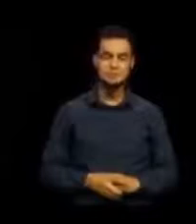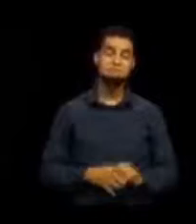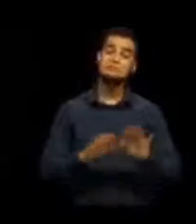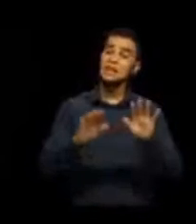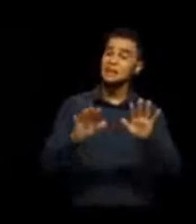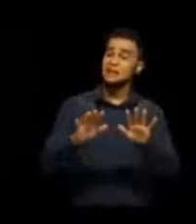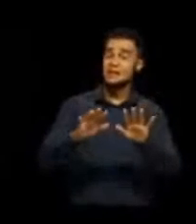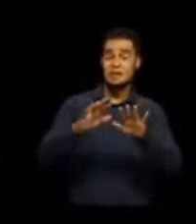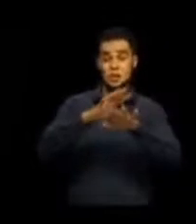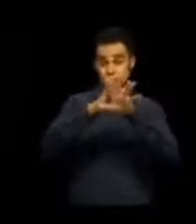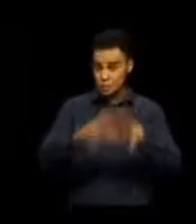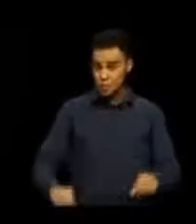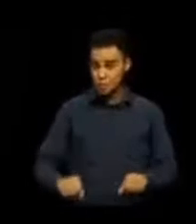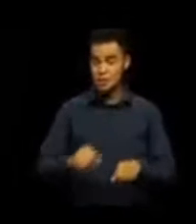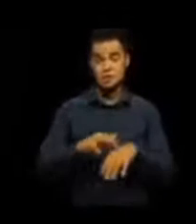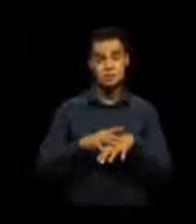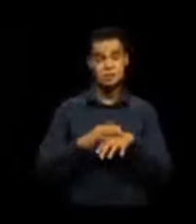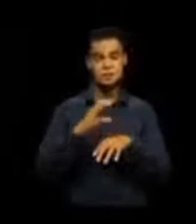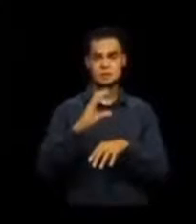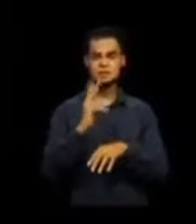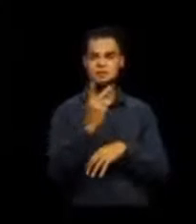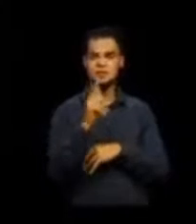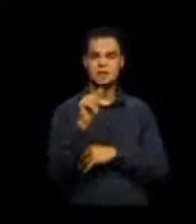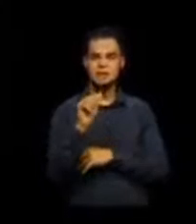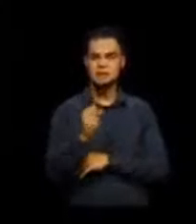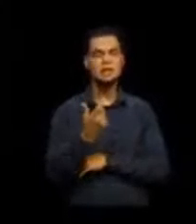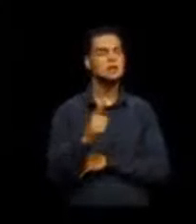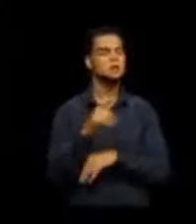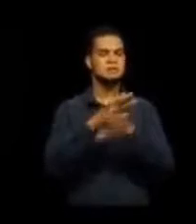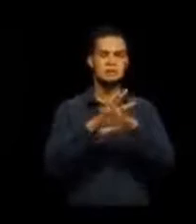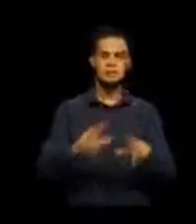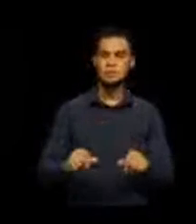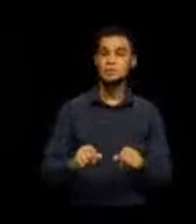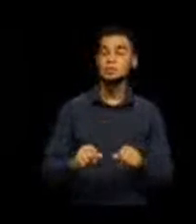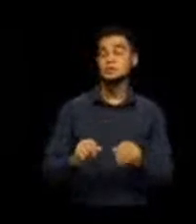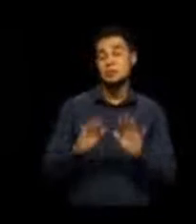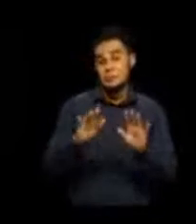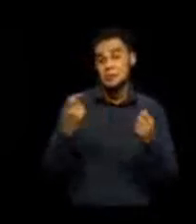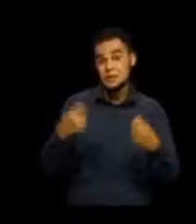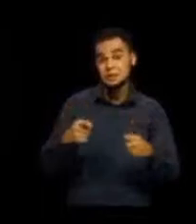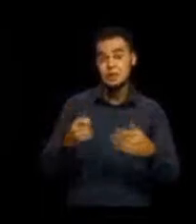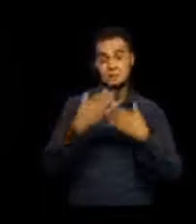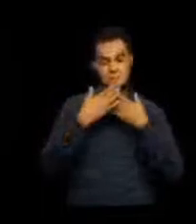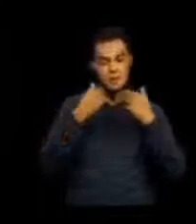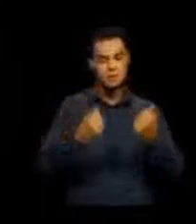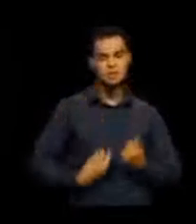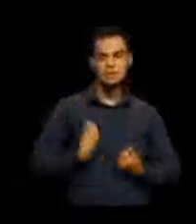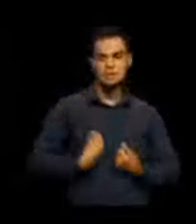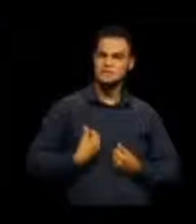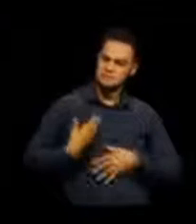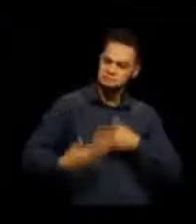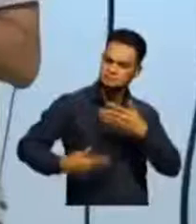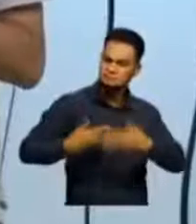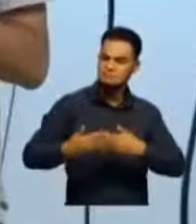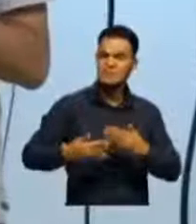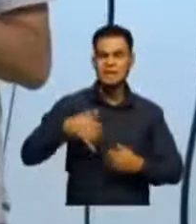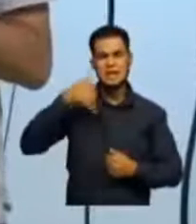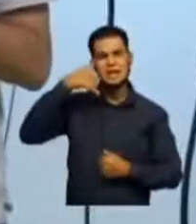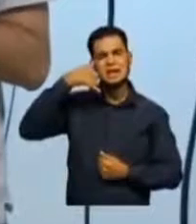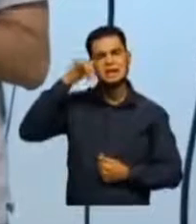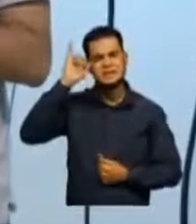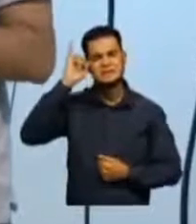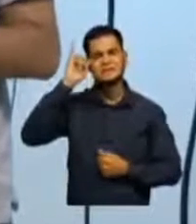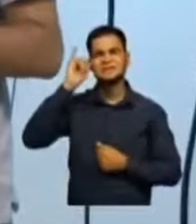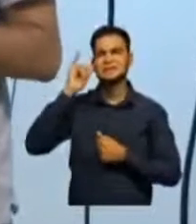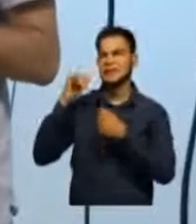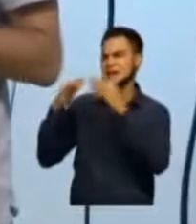de Chagas e a prevenção ela se dá pelas melhorias das condições de vida camponesa, ou seja, né, evitar hábitos de morar